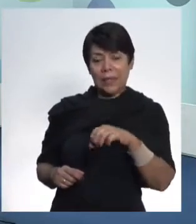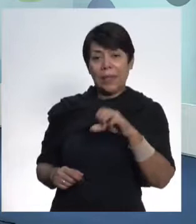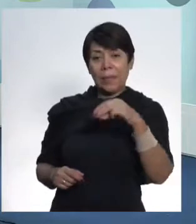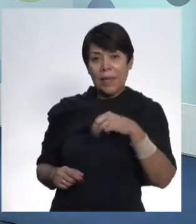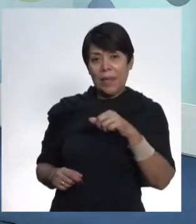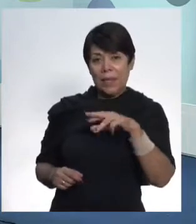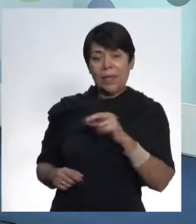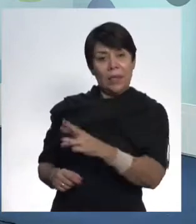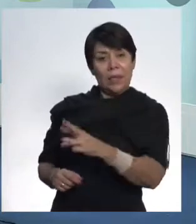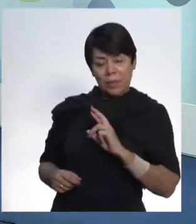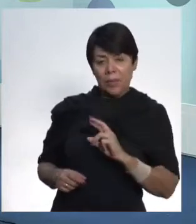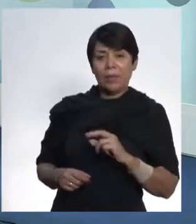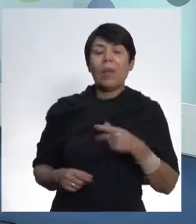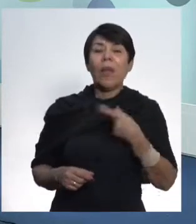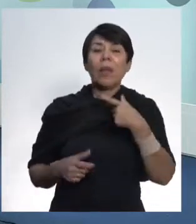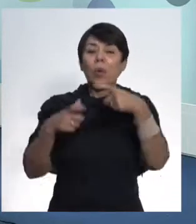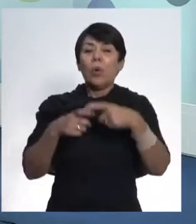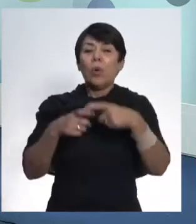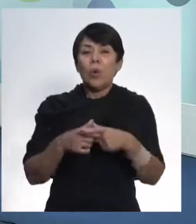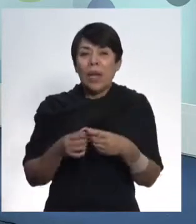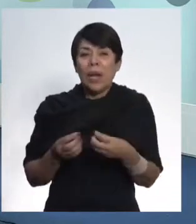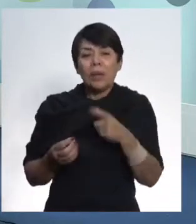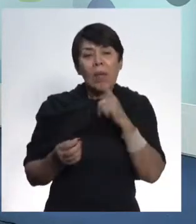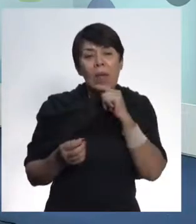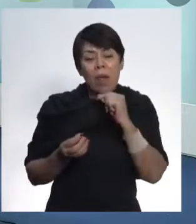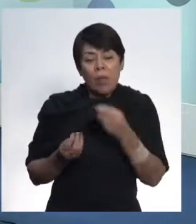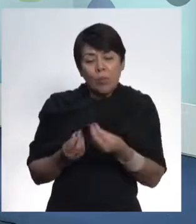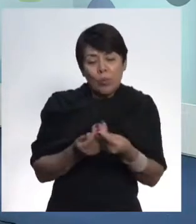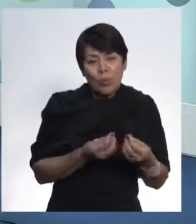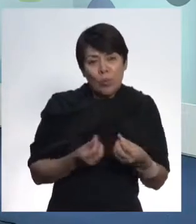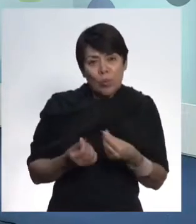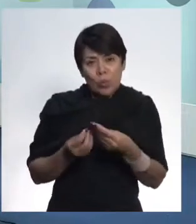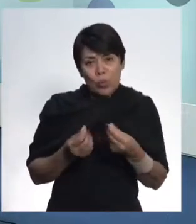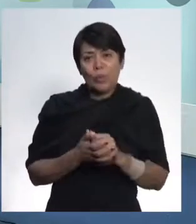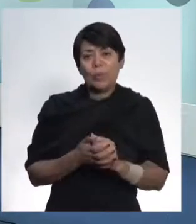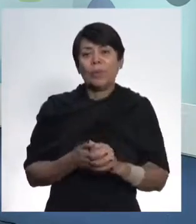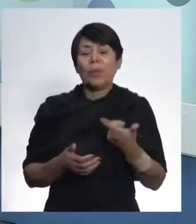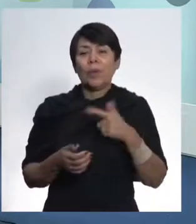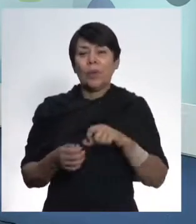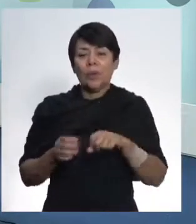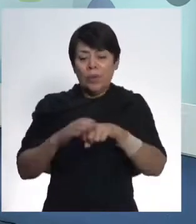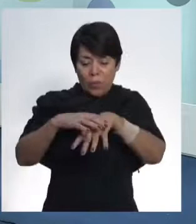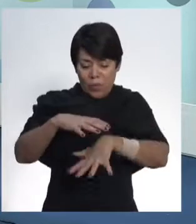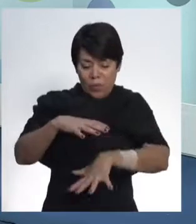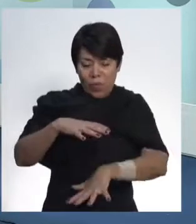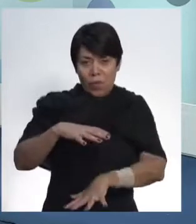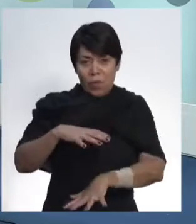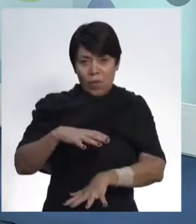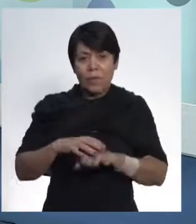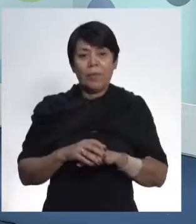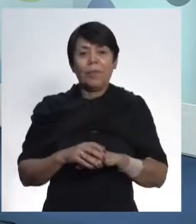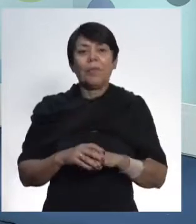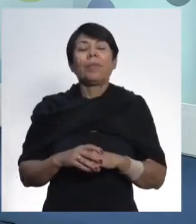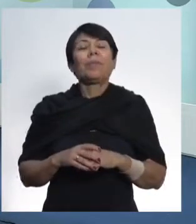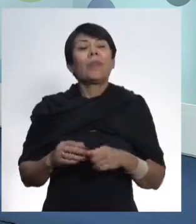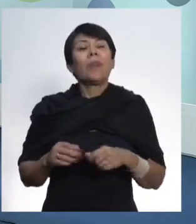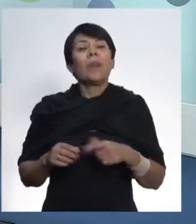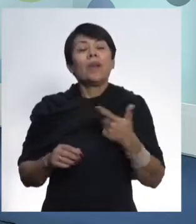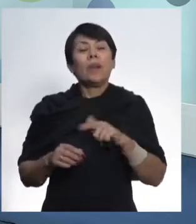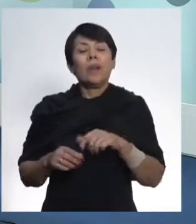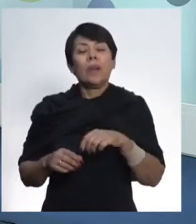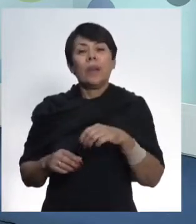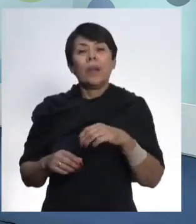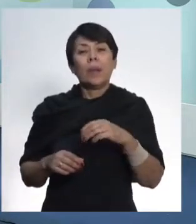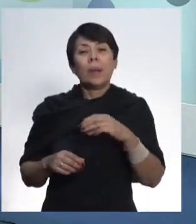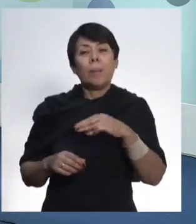Isabela falou zona úmida, o Jonathan falou grandes raízes para caracterizar, e a Maria